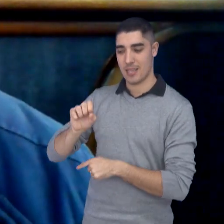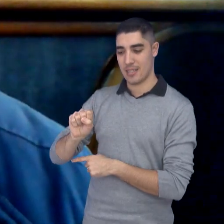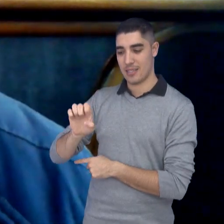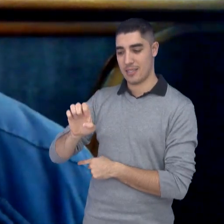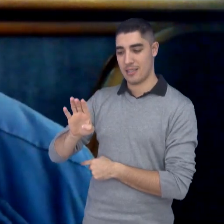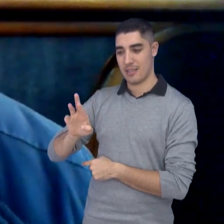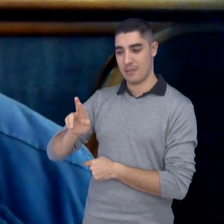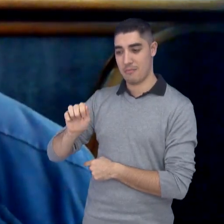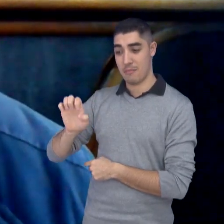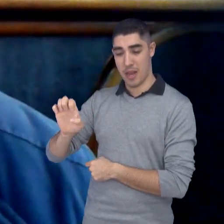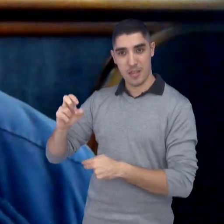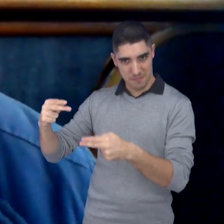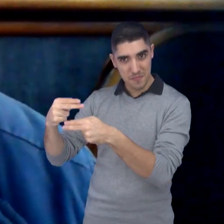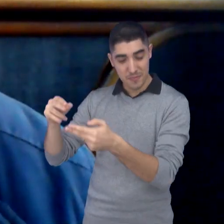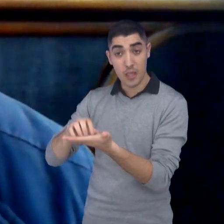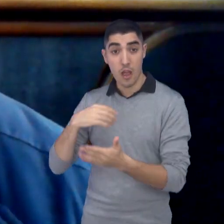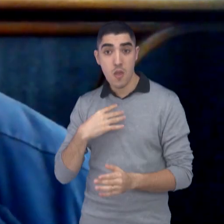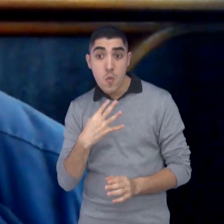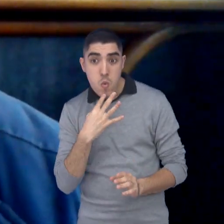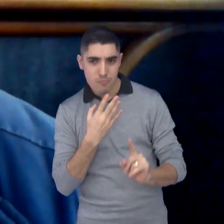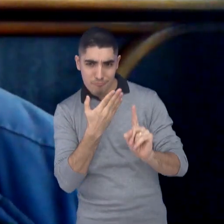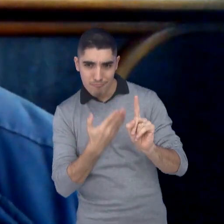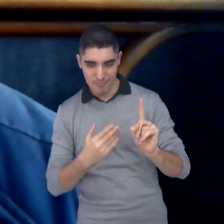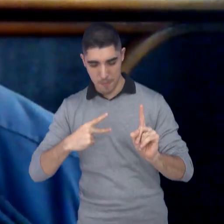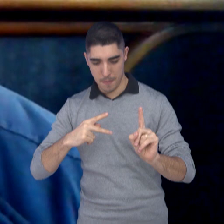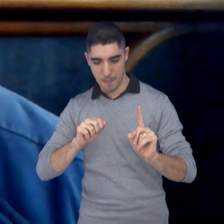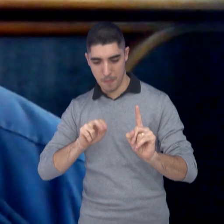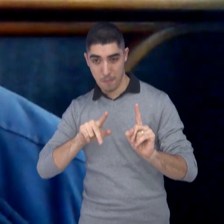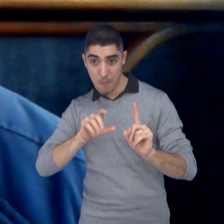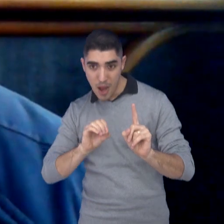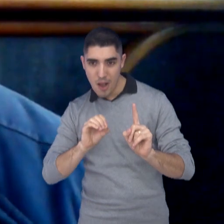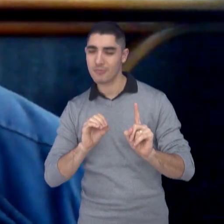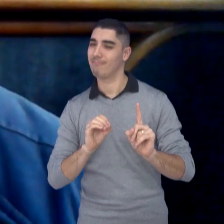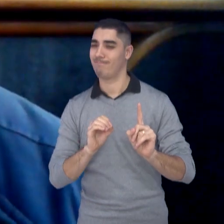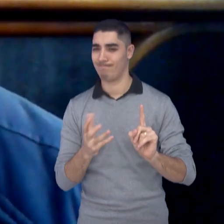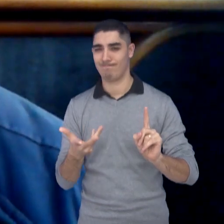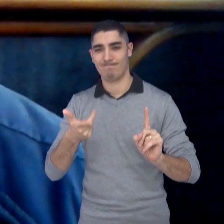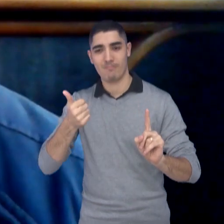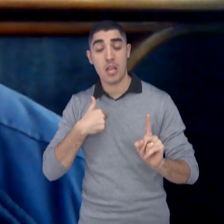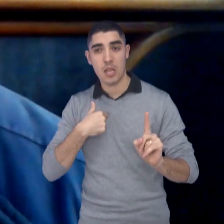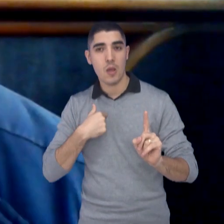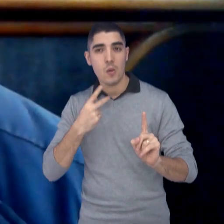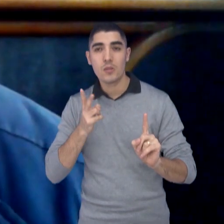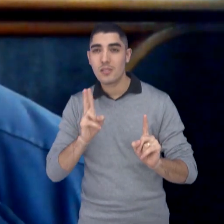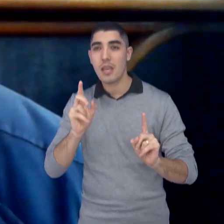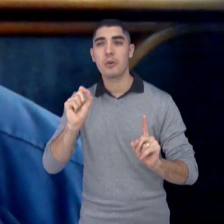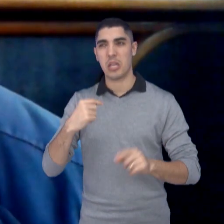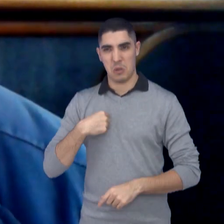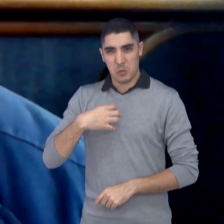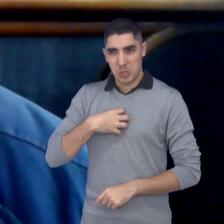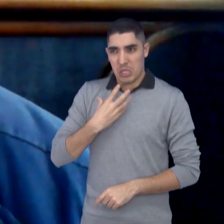conhecendo, então, o Paulo Cereza, na frente disso aí, eu não me esqueço, não me constranjo, nem